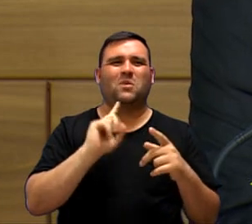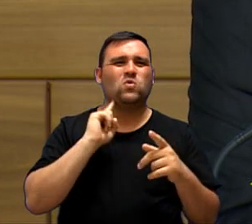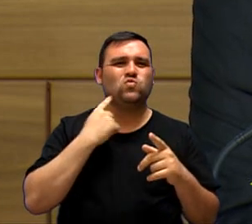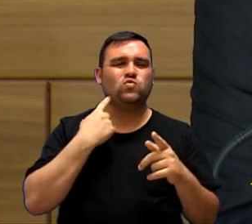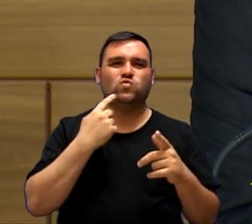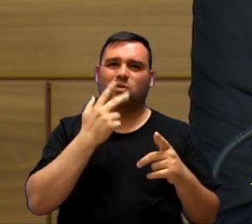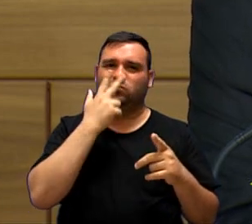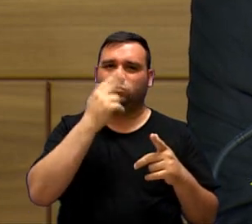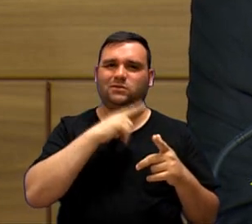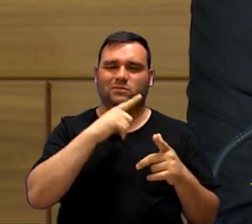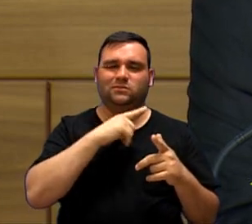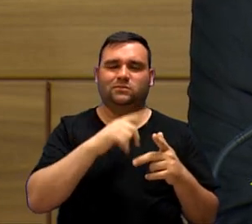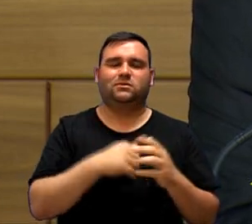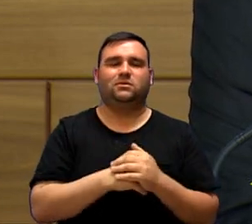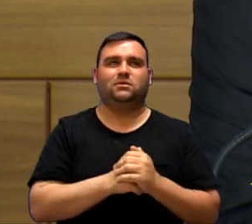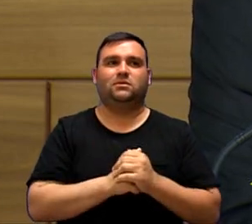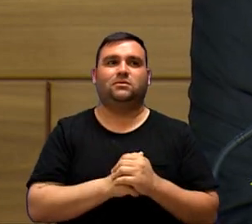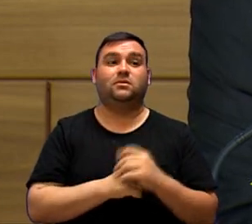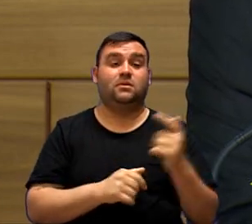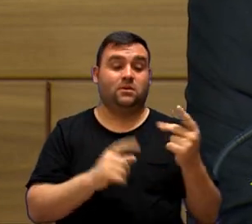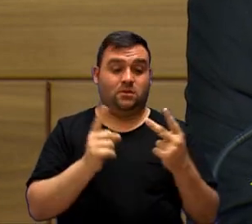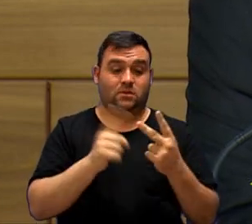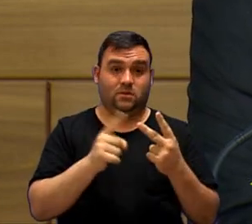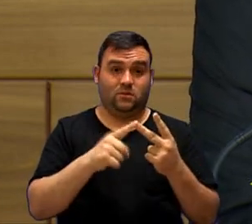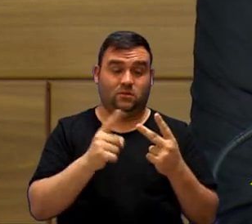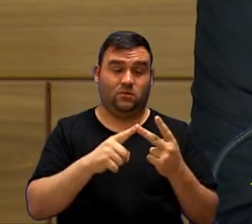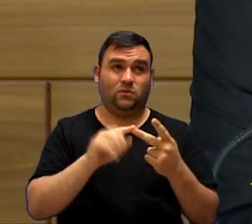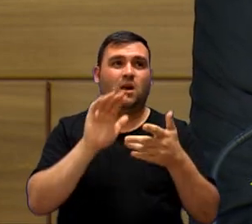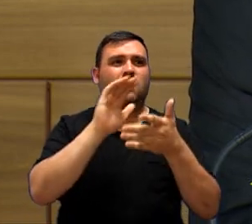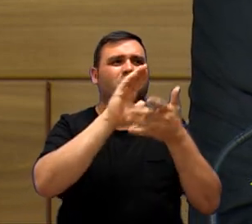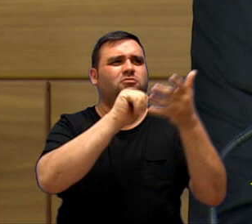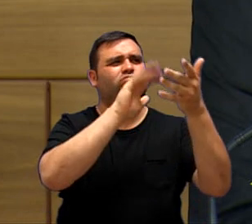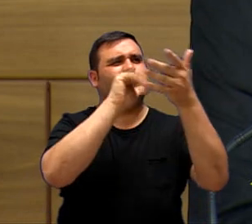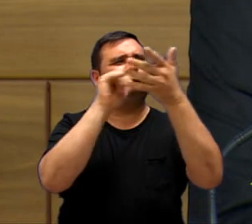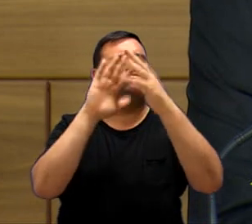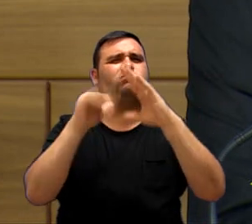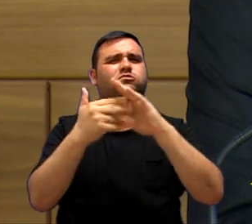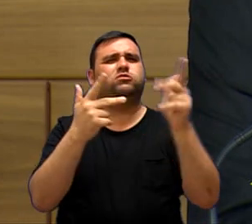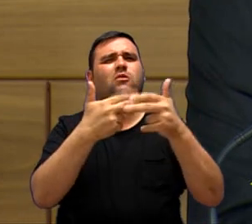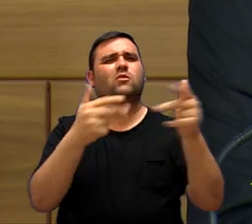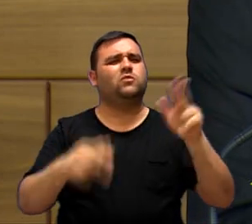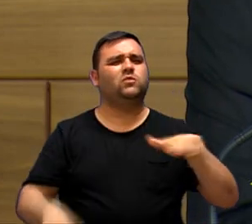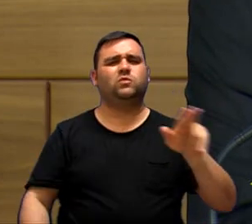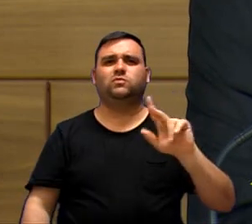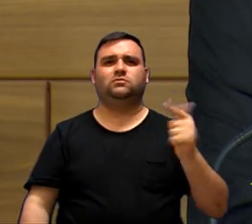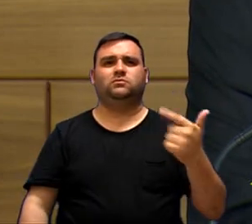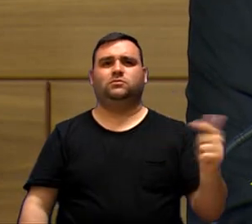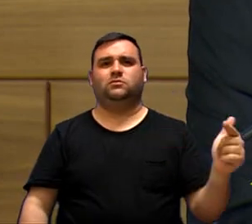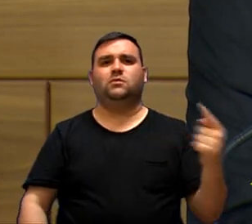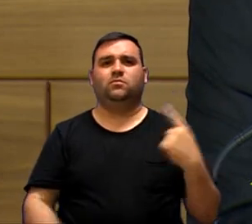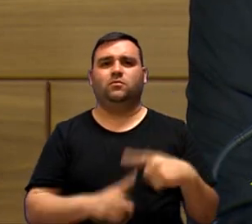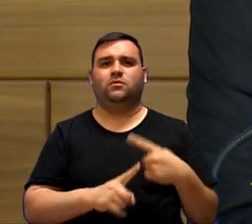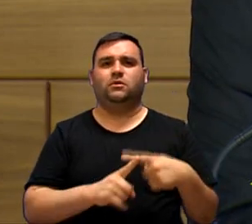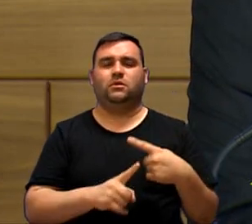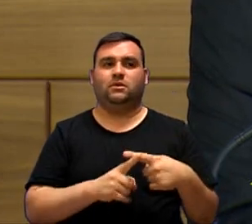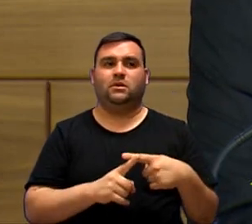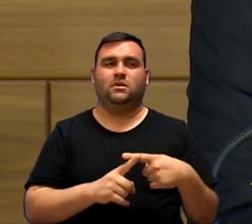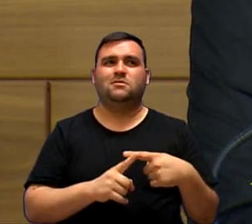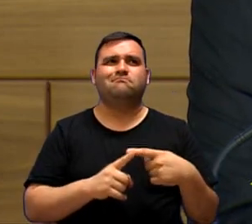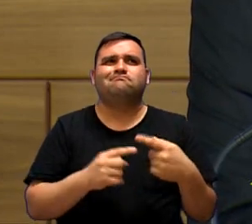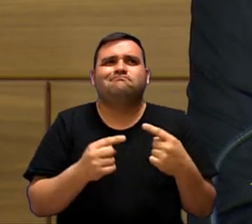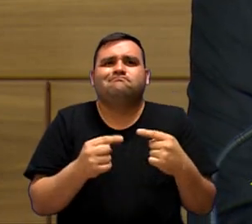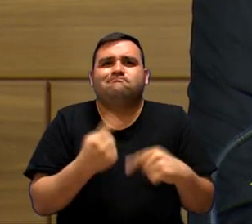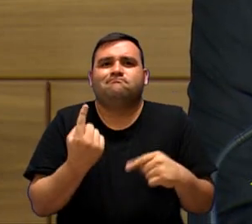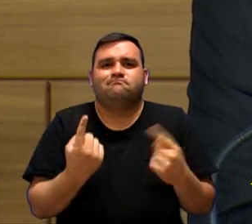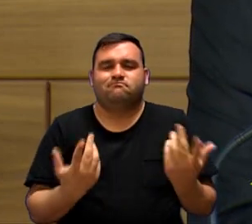sujo, praticamente, vamos dizer. Segundo, a remoção daquilo que não se usa mais, porque não faz